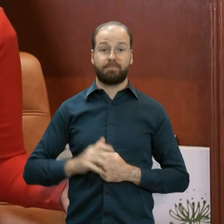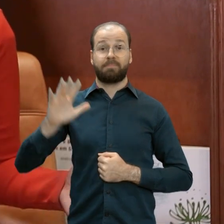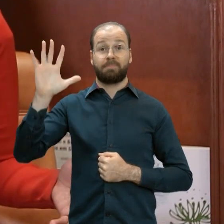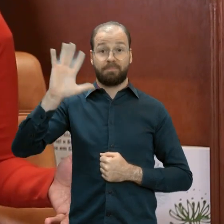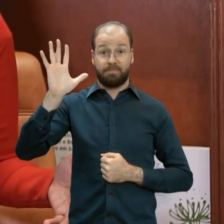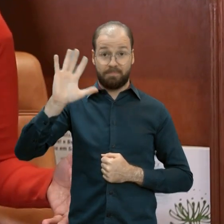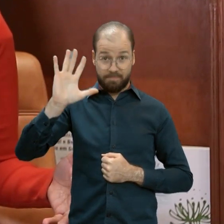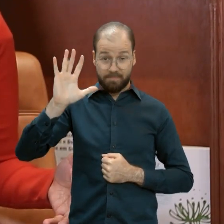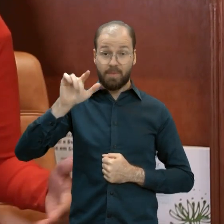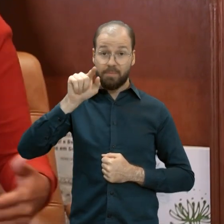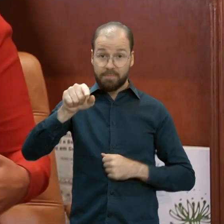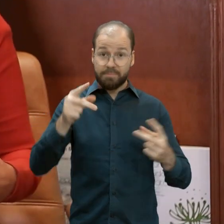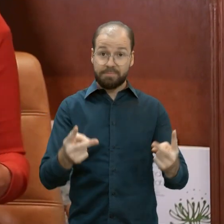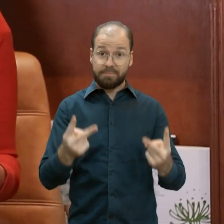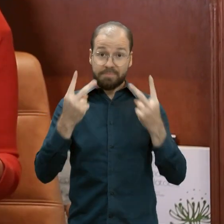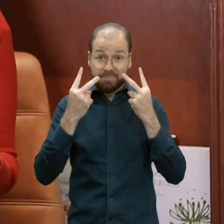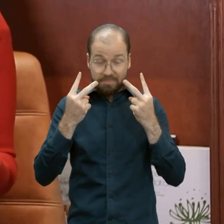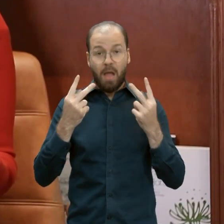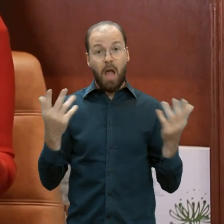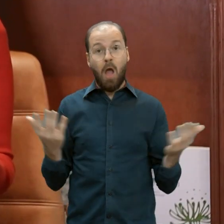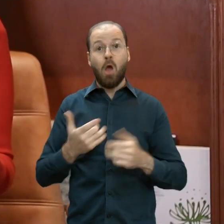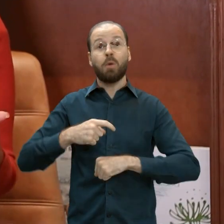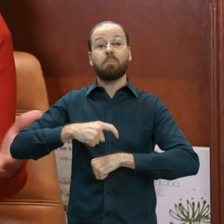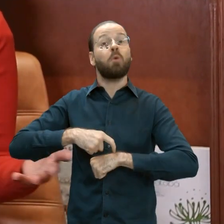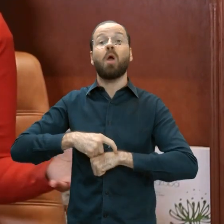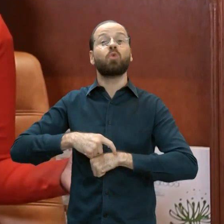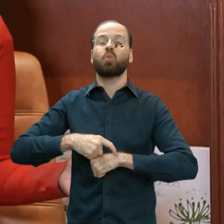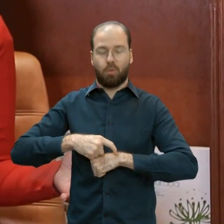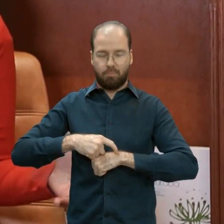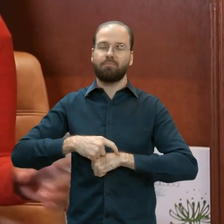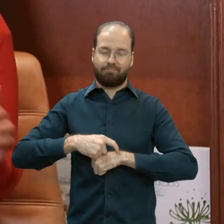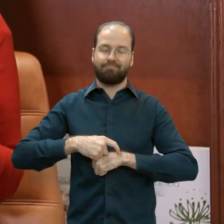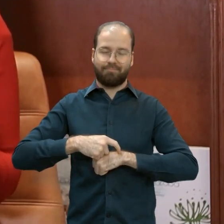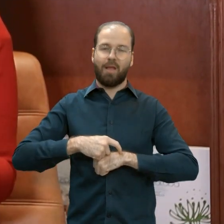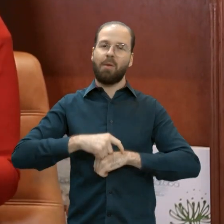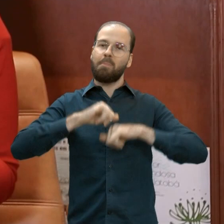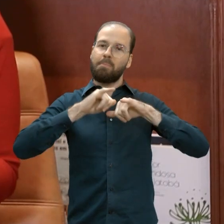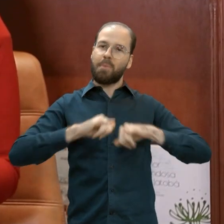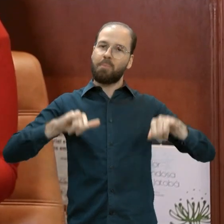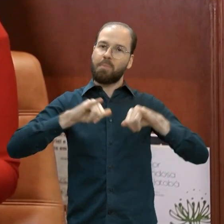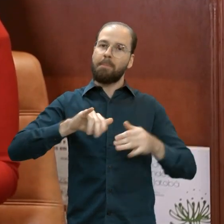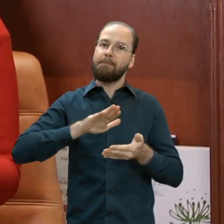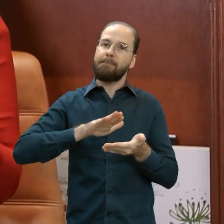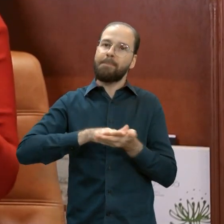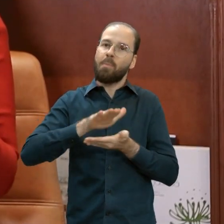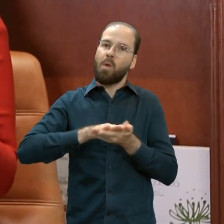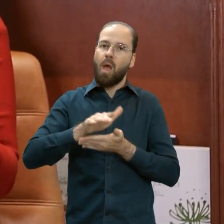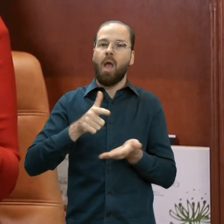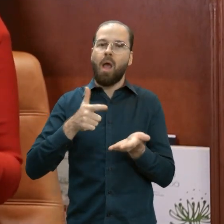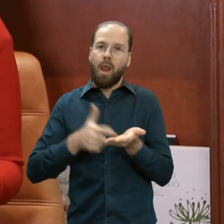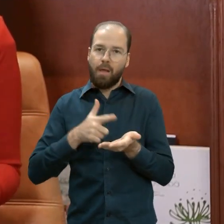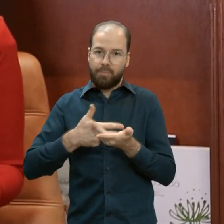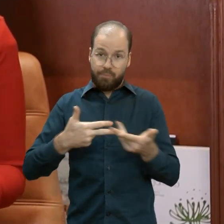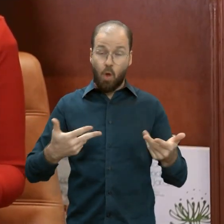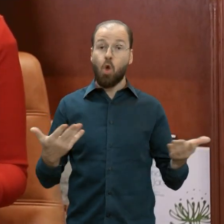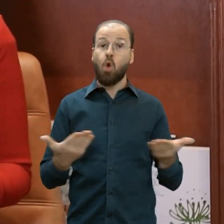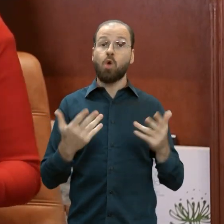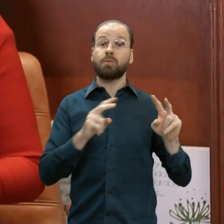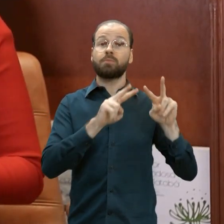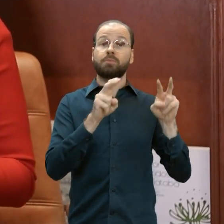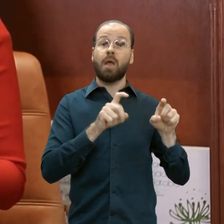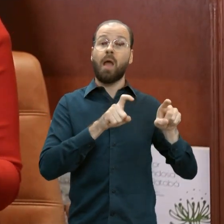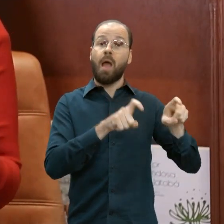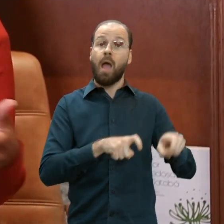Olá para você que nos acompanha, chegou a hora do nosso quadro Publicações e hoje nós vamos falar sobre agropecuária